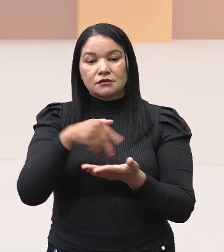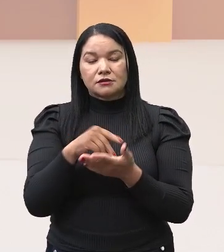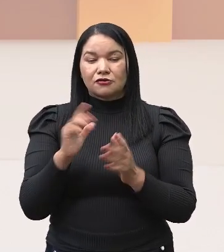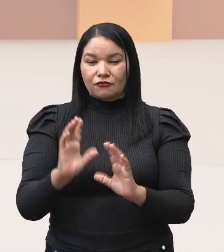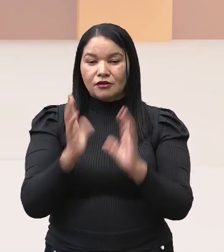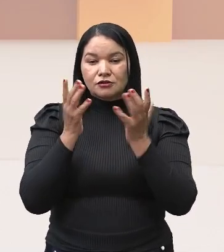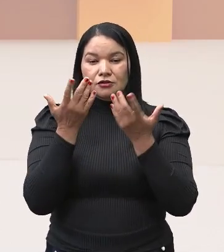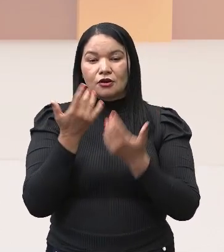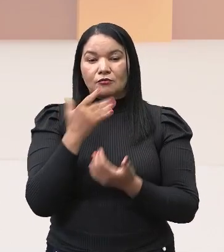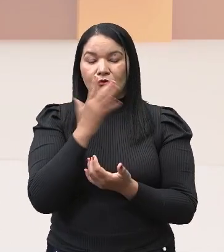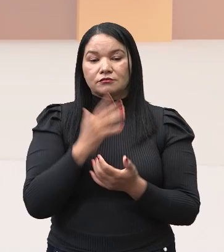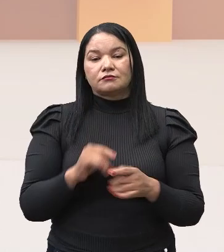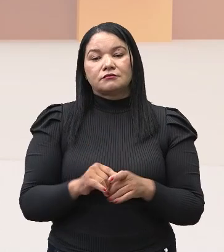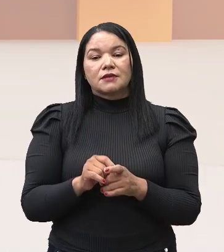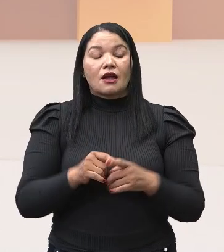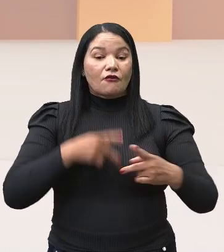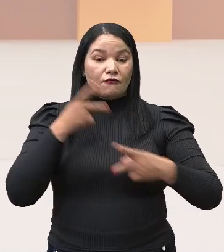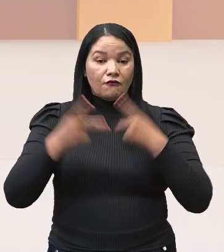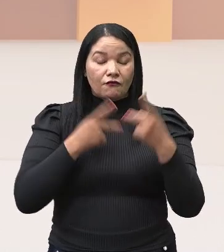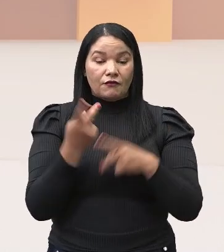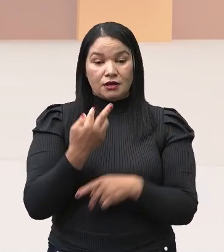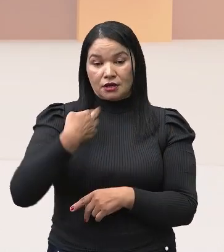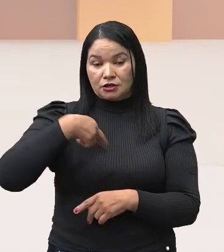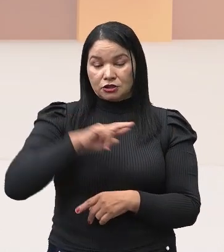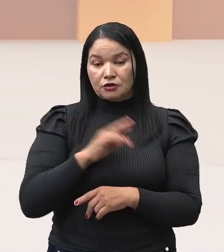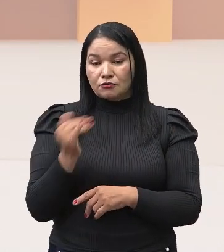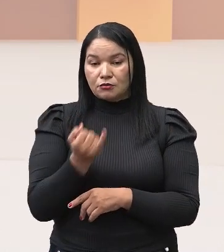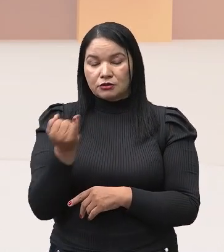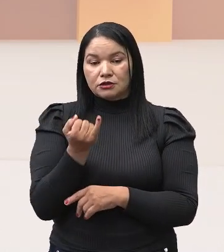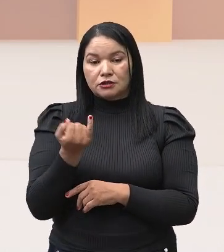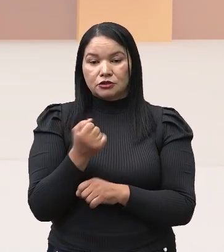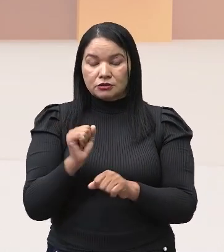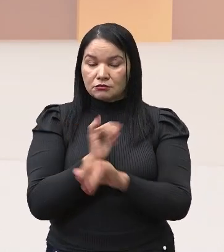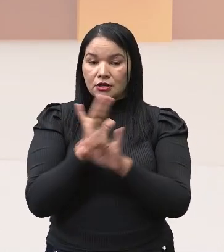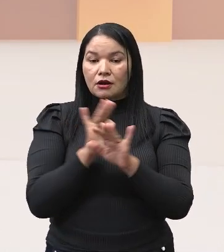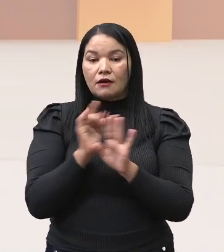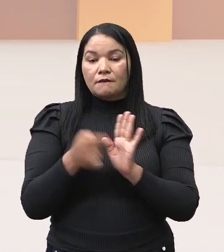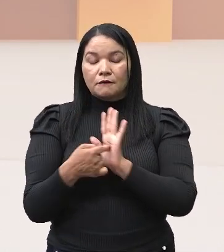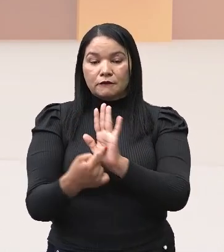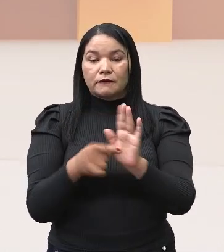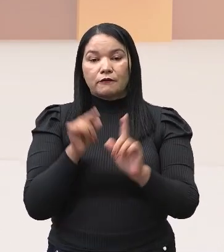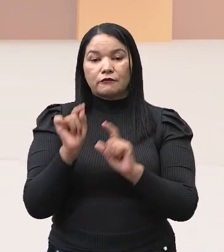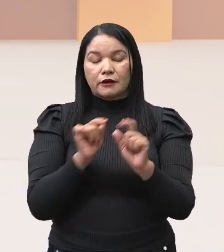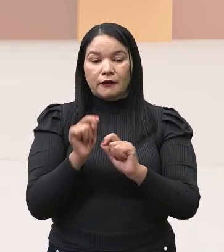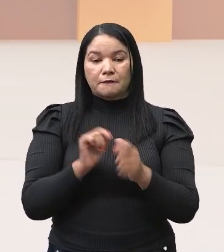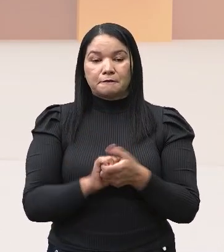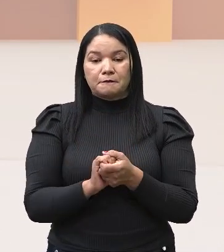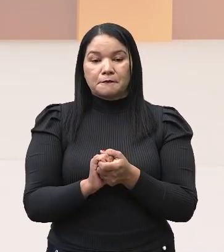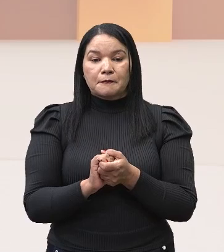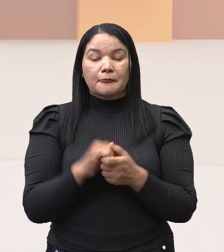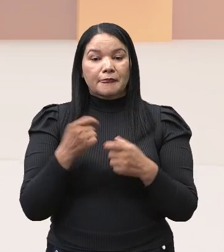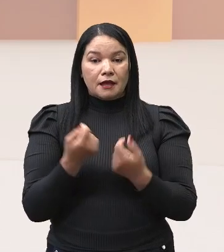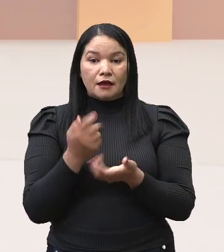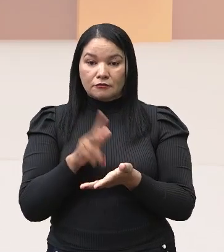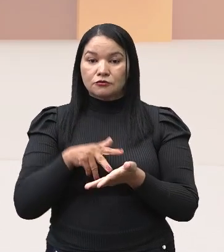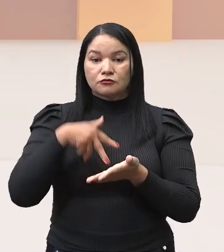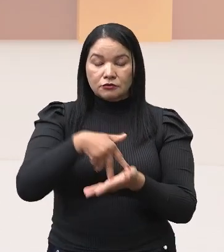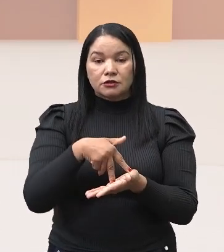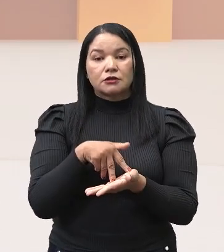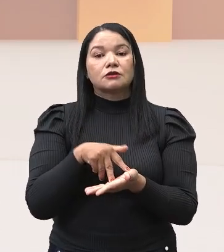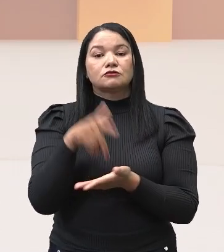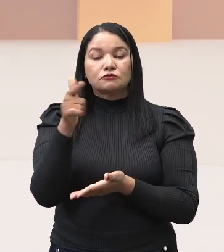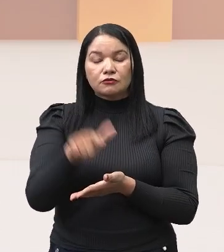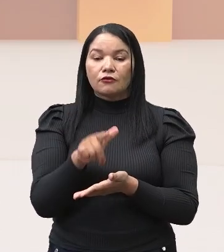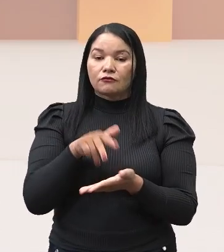de religião africana, é importante a gente destacar também a questão da resistência, mais uma